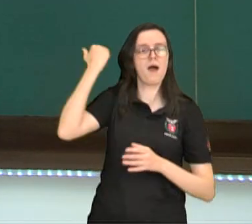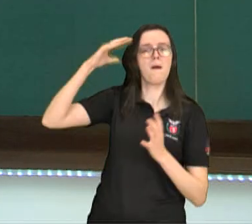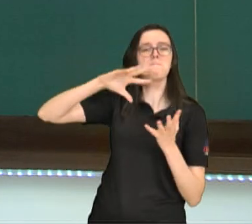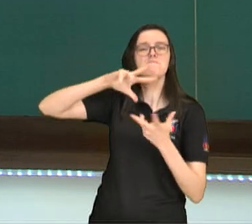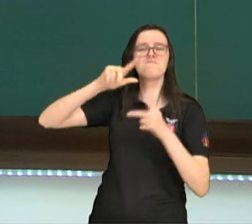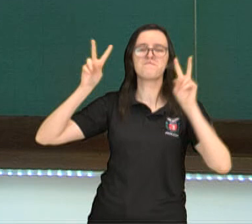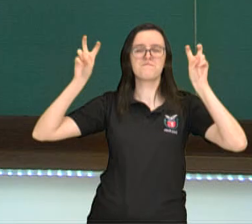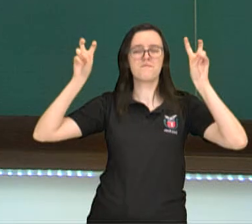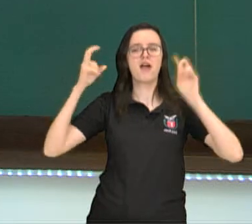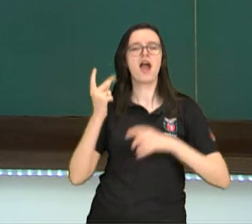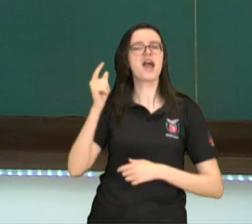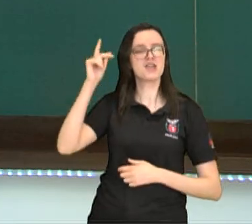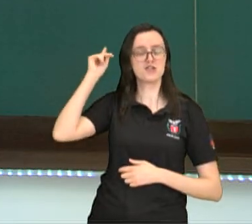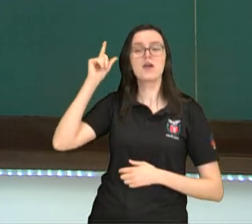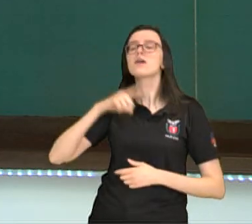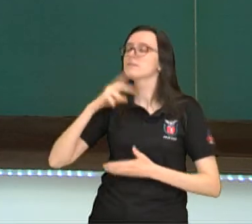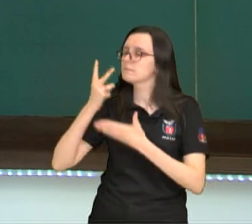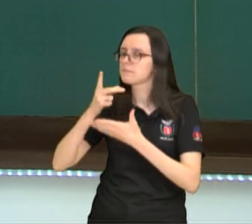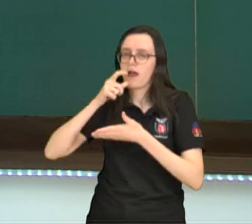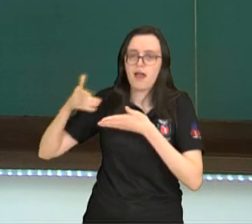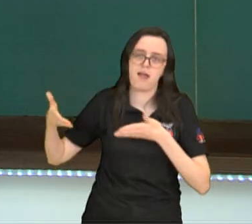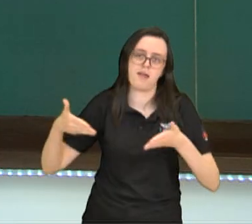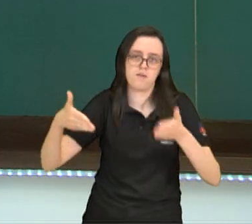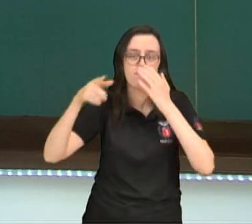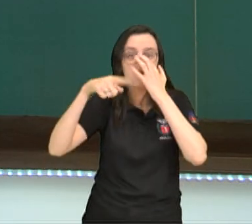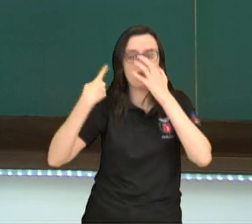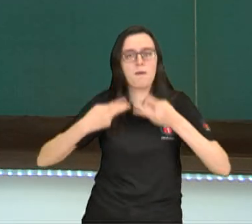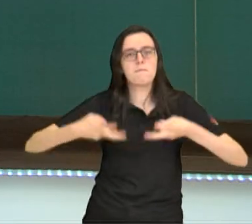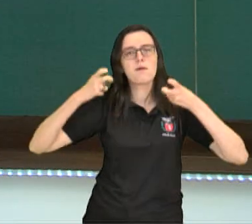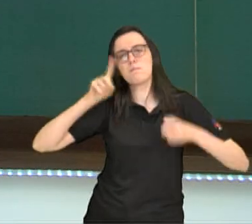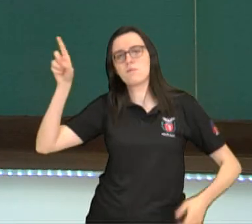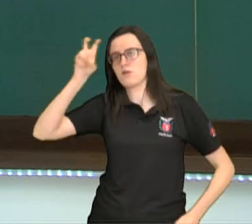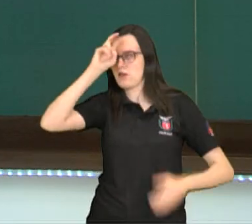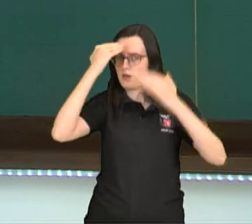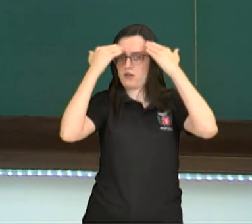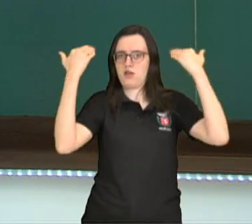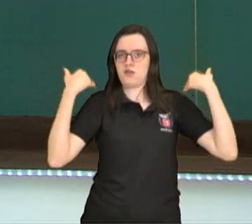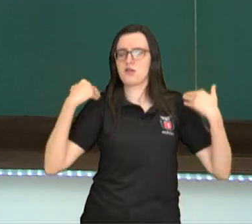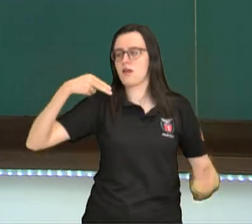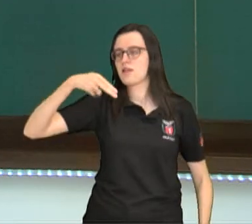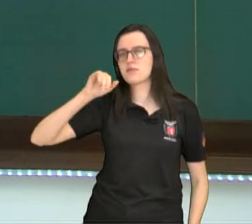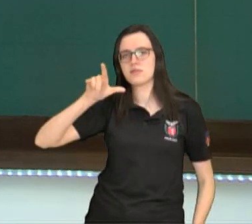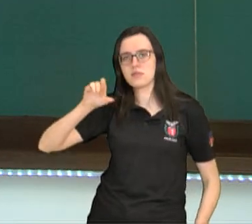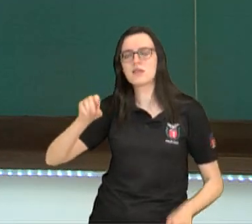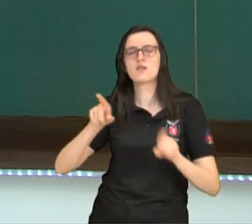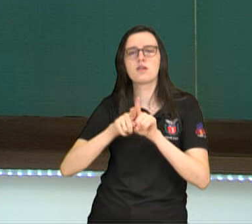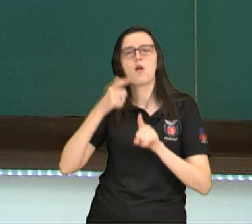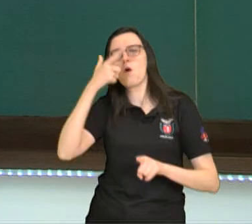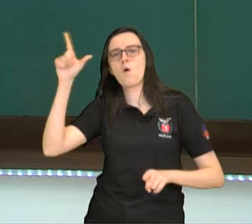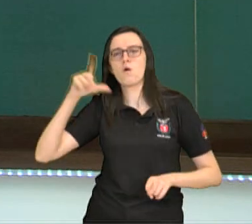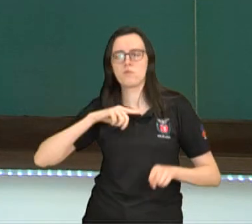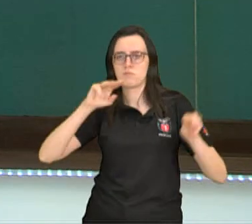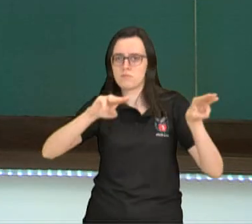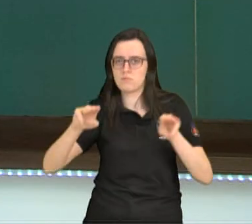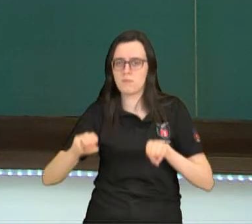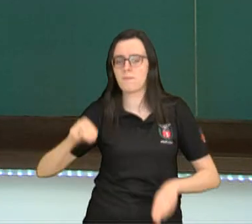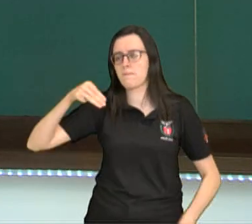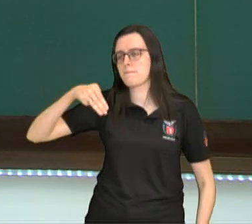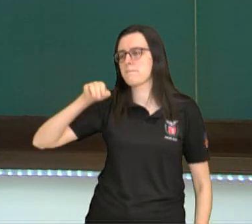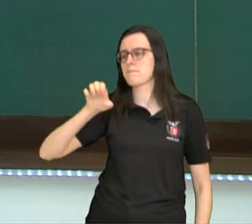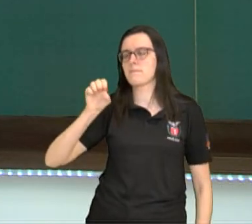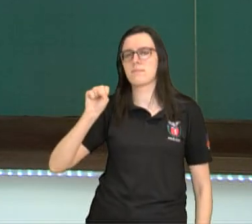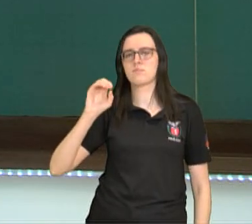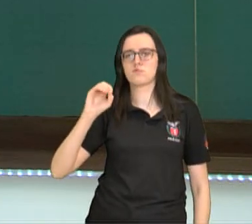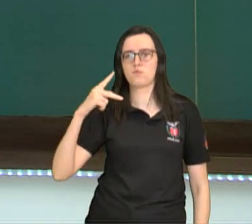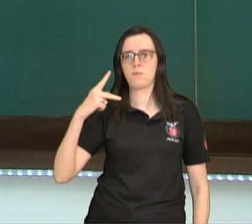antigo, vai ter um rio próximo. A gente tem isso no Nilo, no caso do Egito, questão da Mesopotâmia, terra entre rios, tá bom, pessoal? É